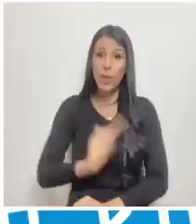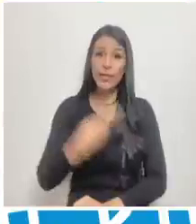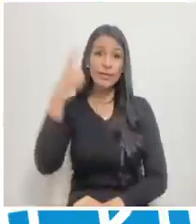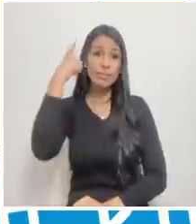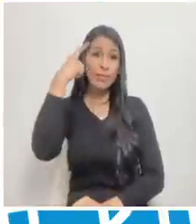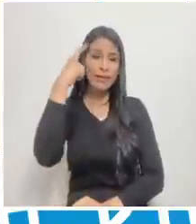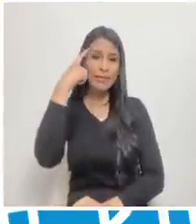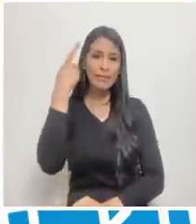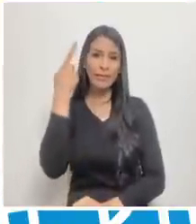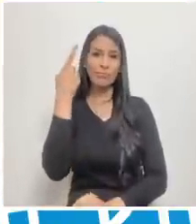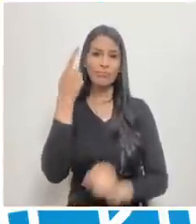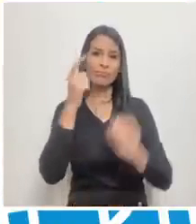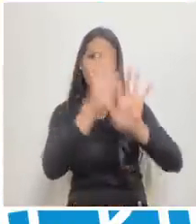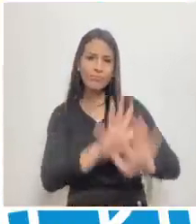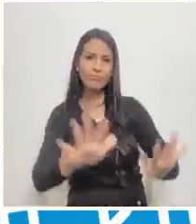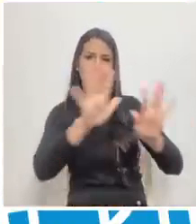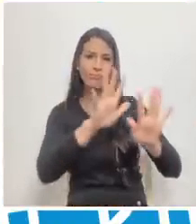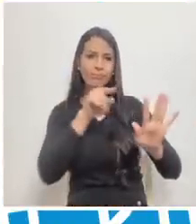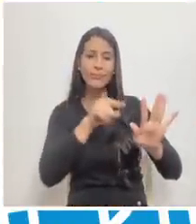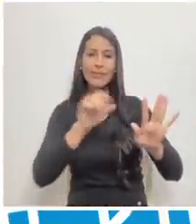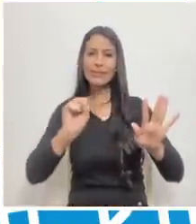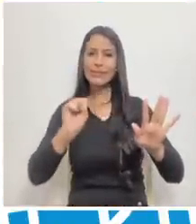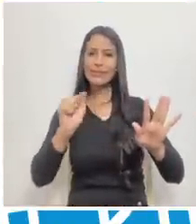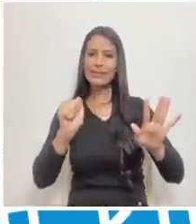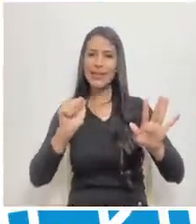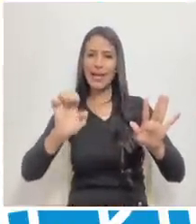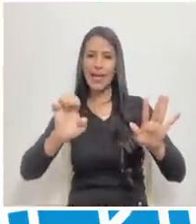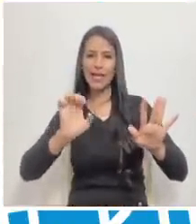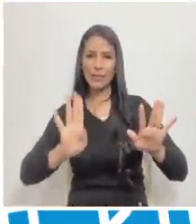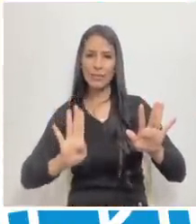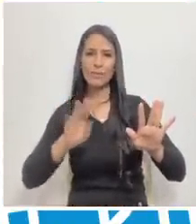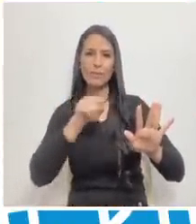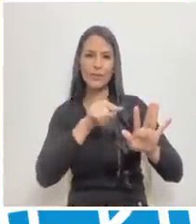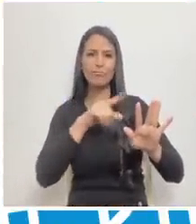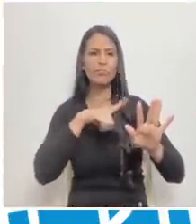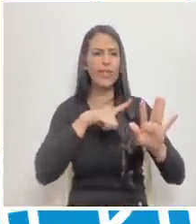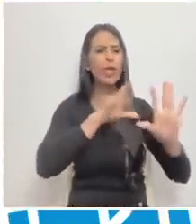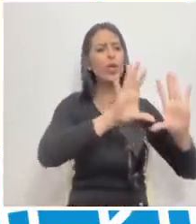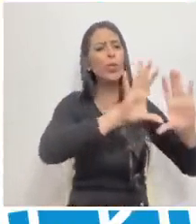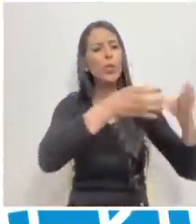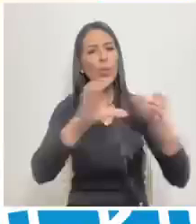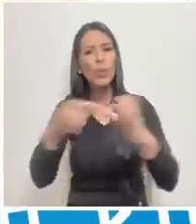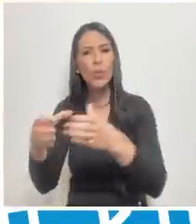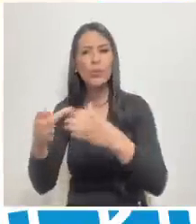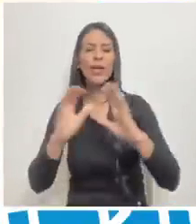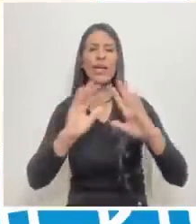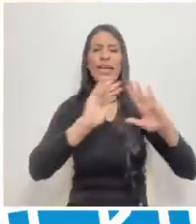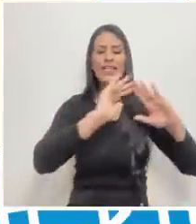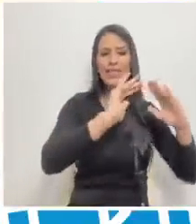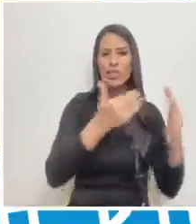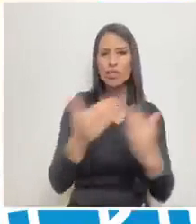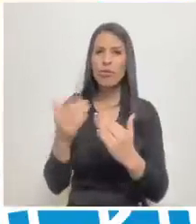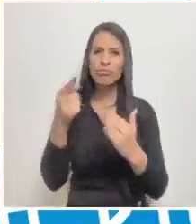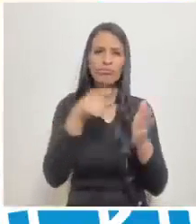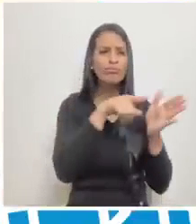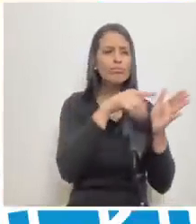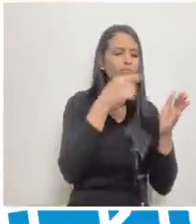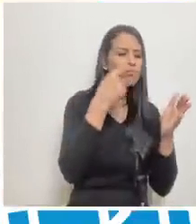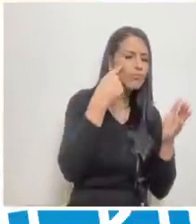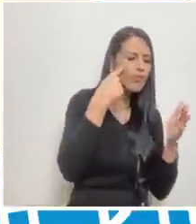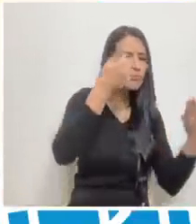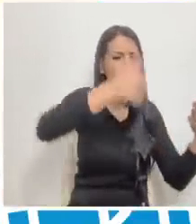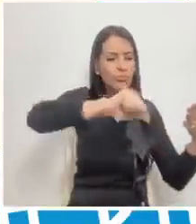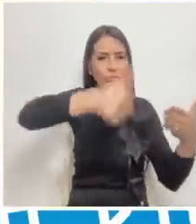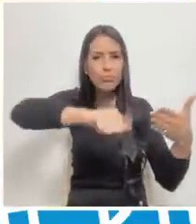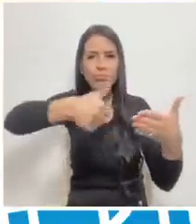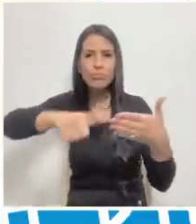Saeb avalia turmas e escolas, nós não somos com o Saeb um exame de certificação, e